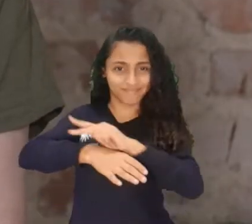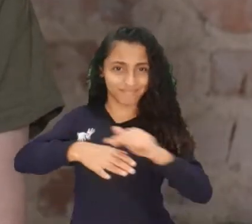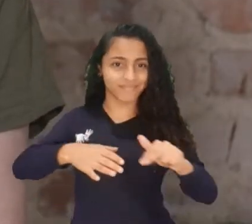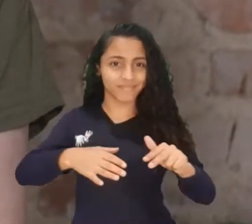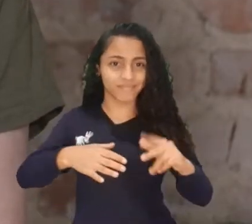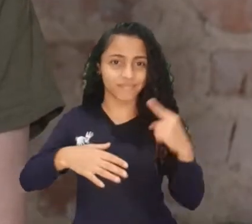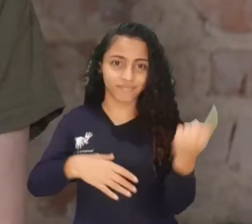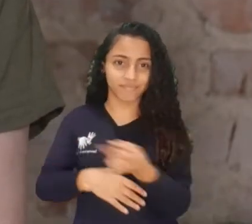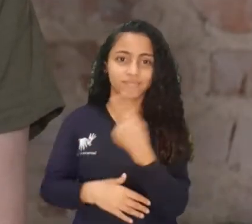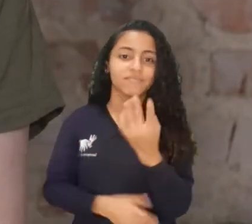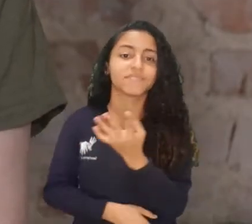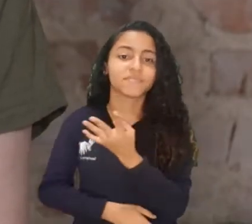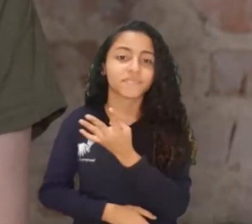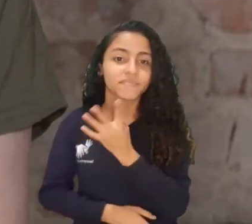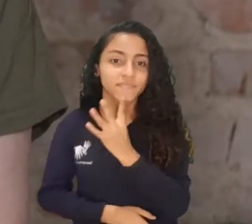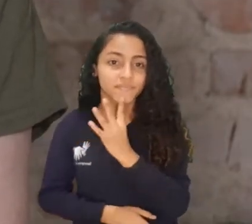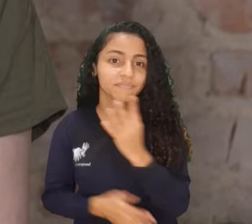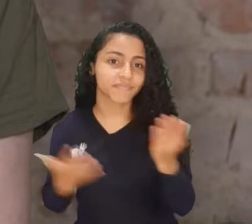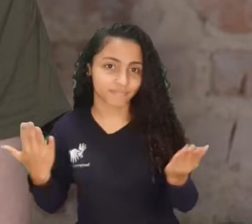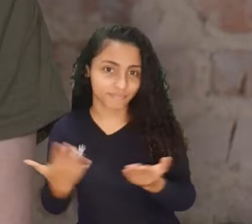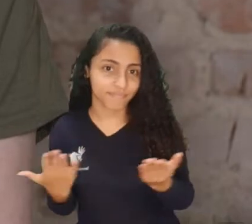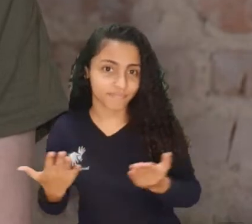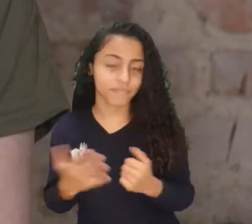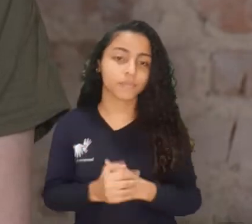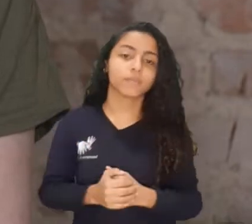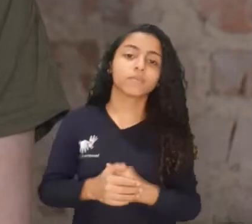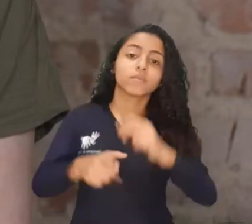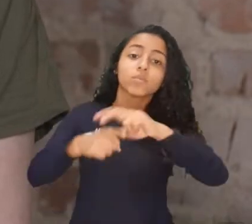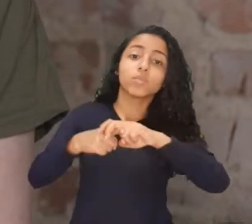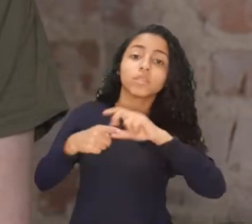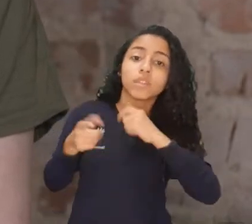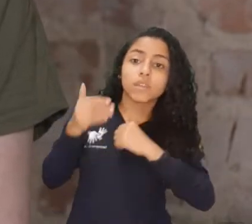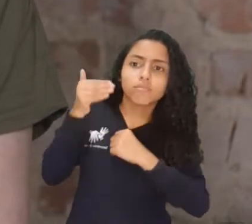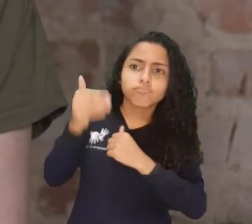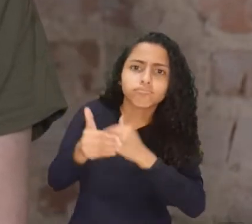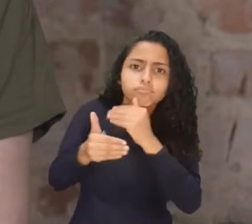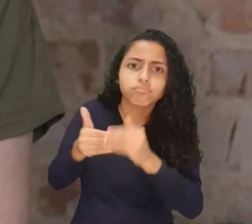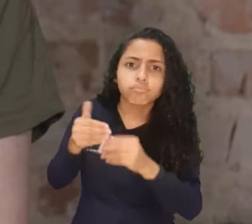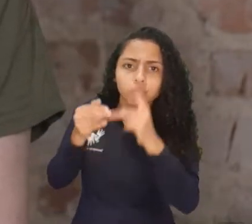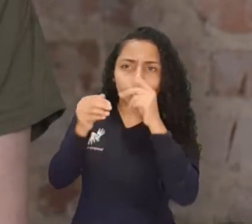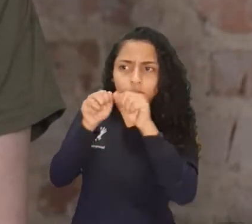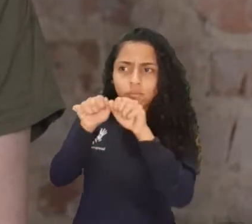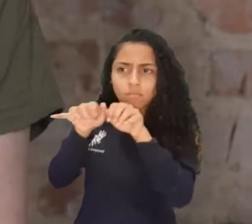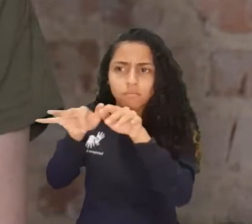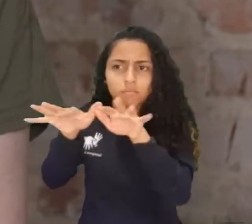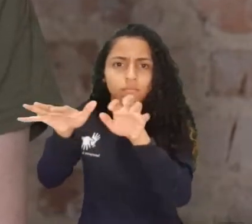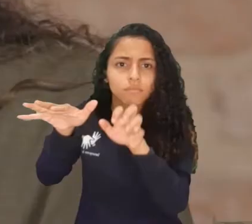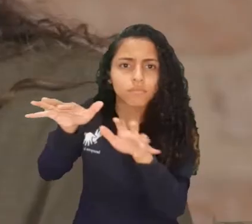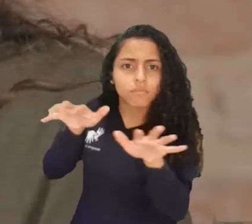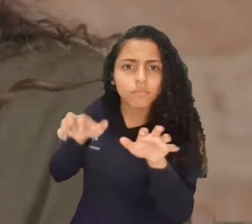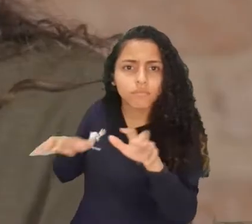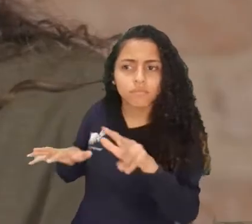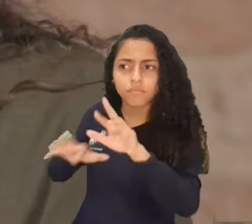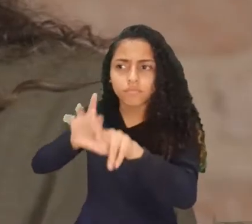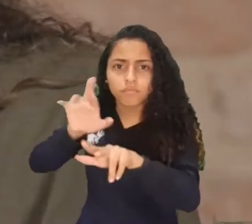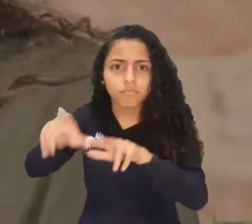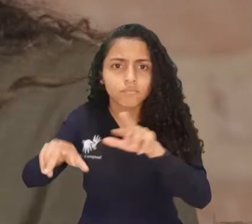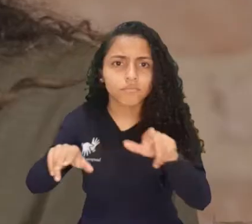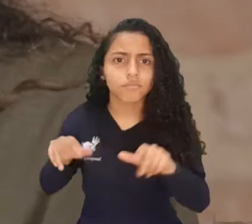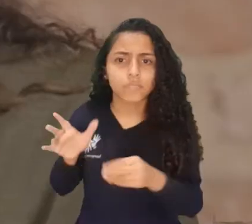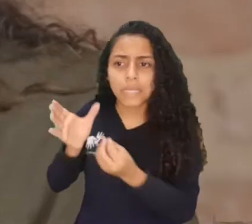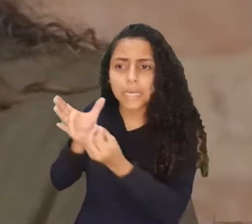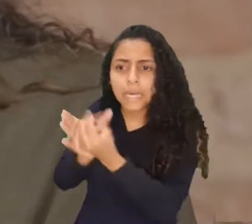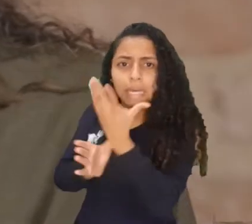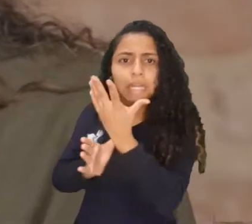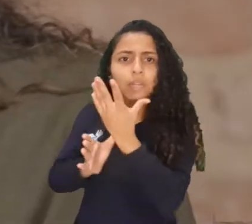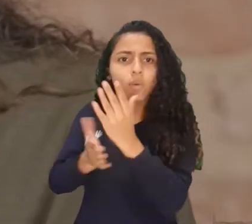no tempo contemporâneo, através de processos de redistribuições, de extinções e de origens de espécies, todos